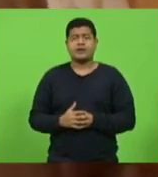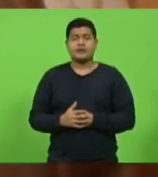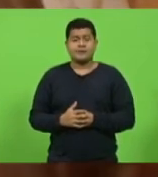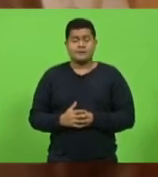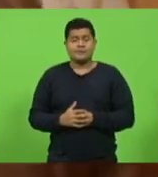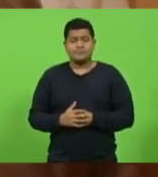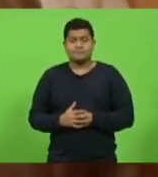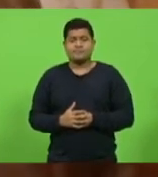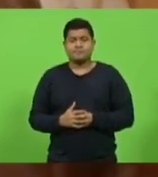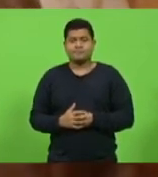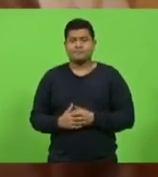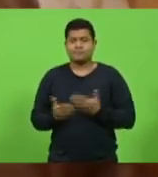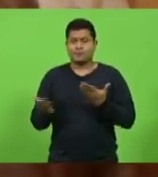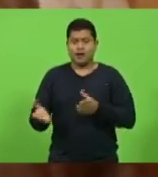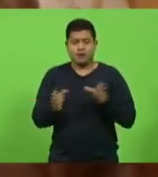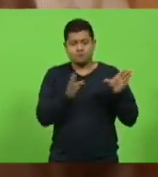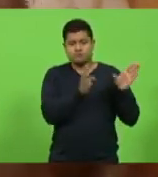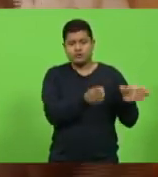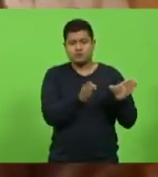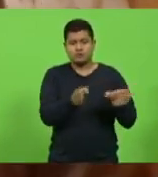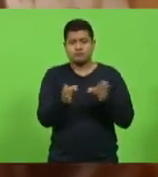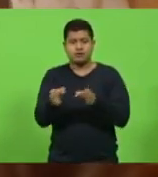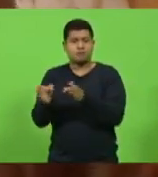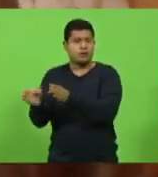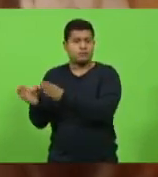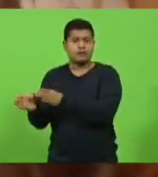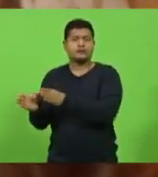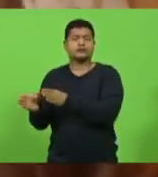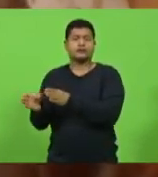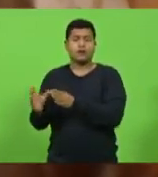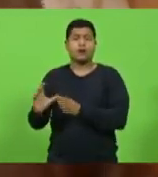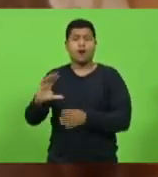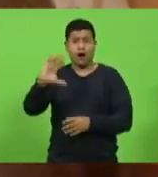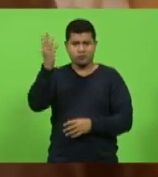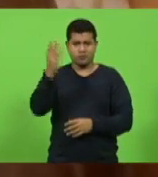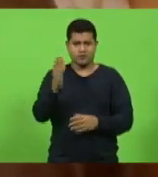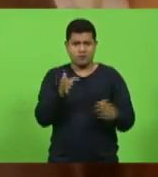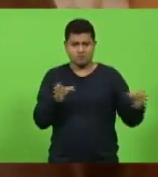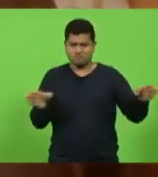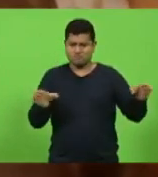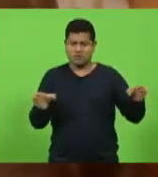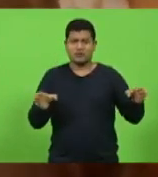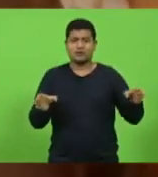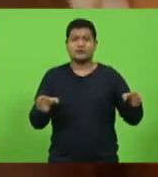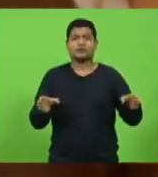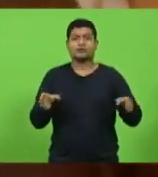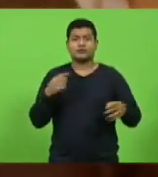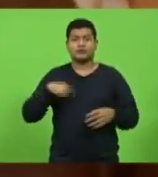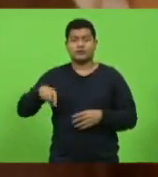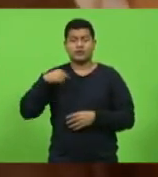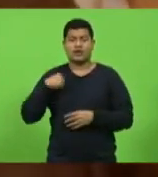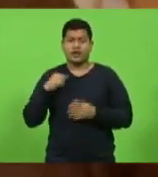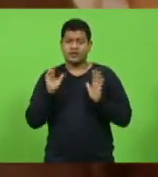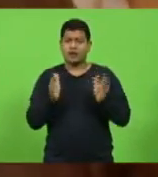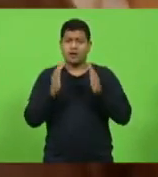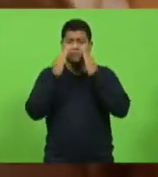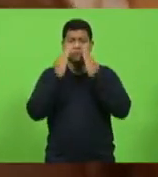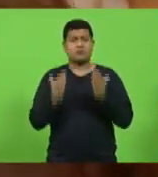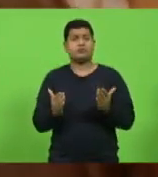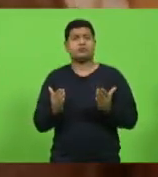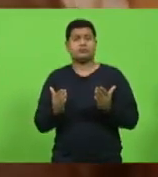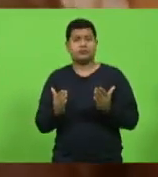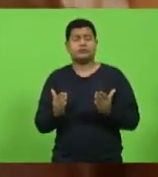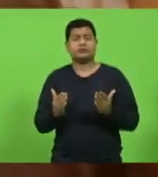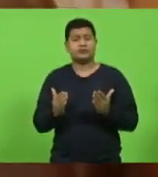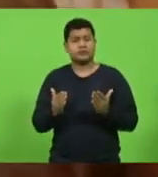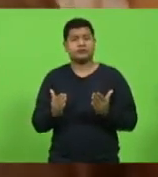A cronologia, os acontecimentos desse triste episódio, como visto, são suficientes a